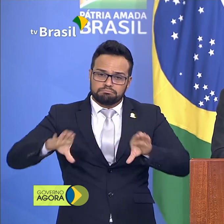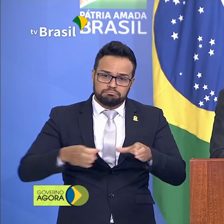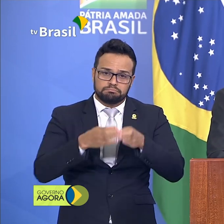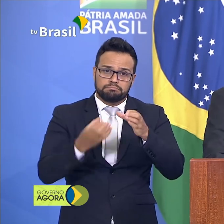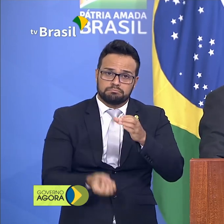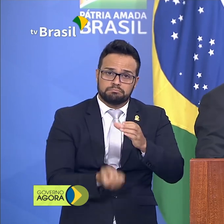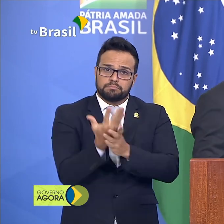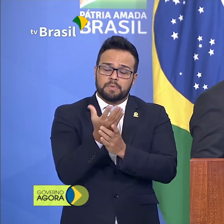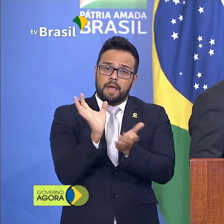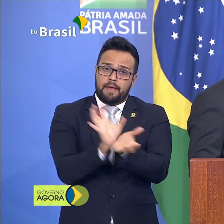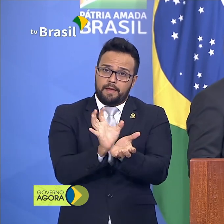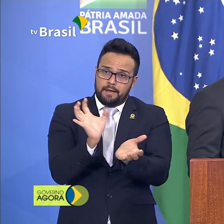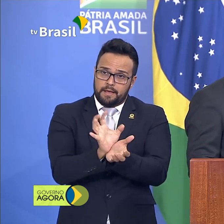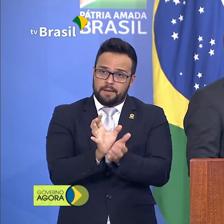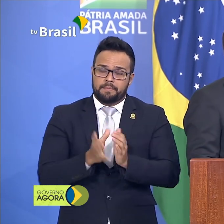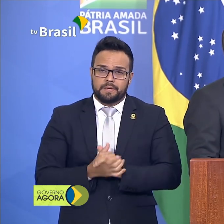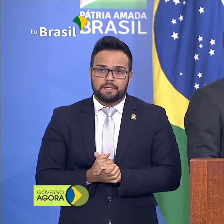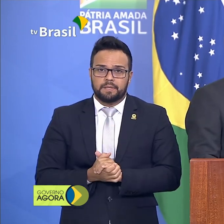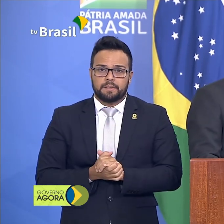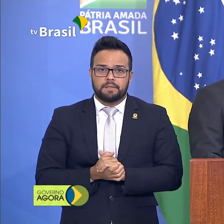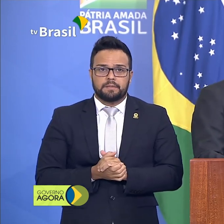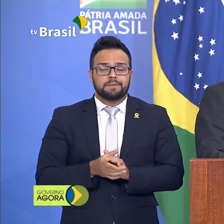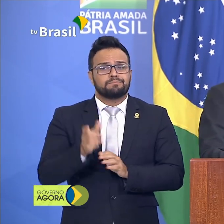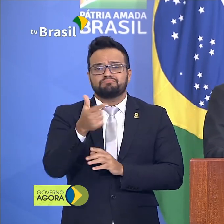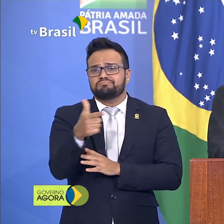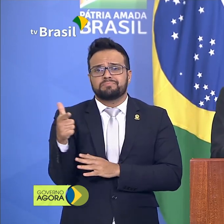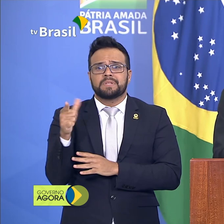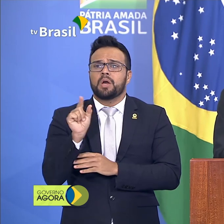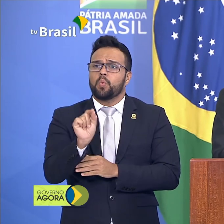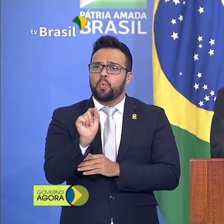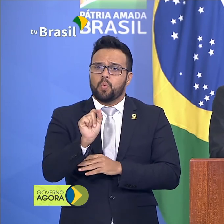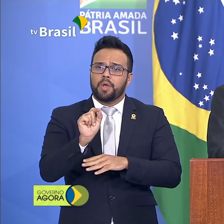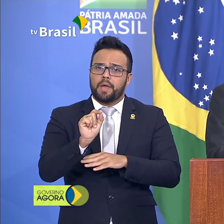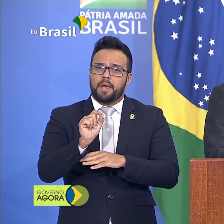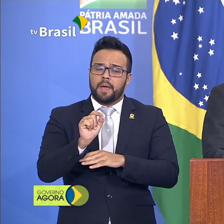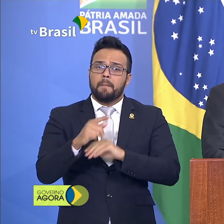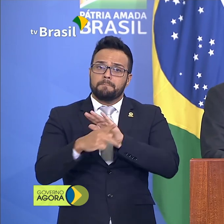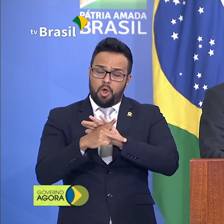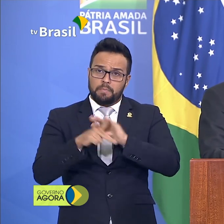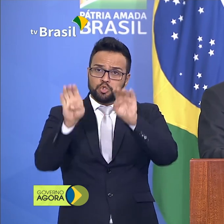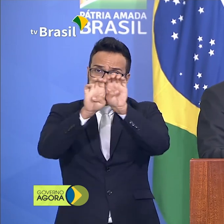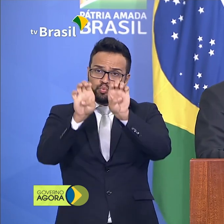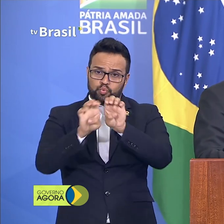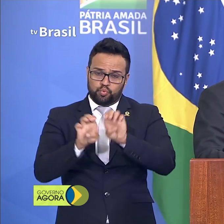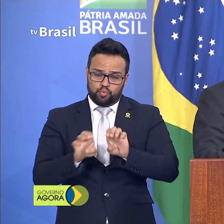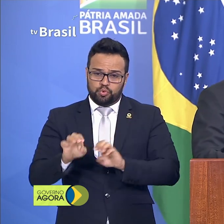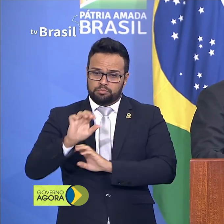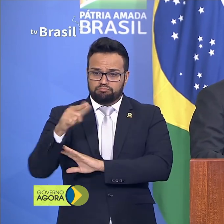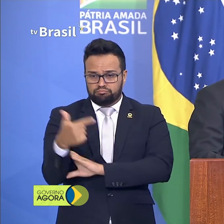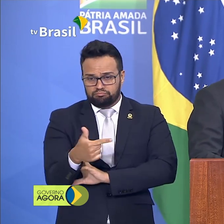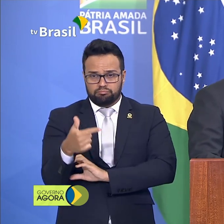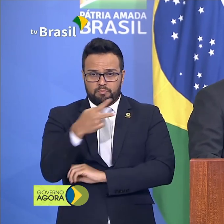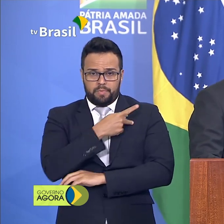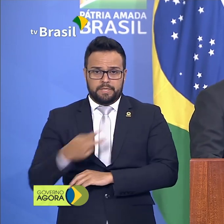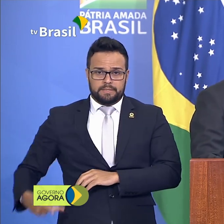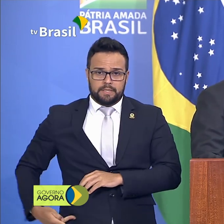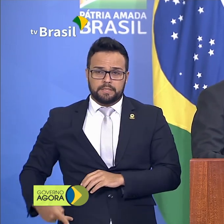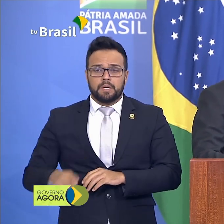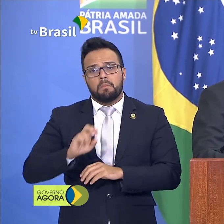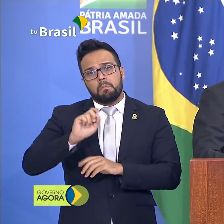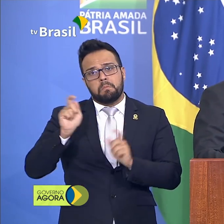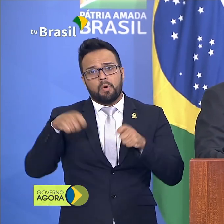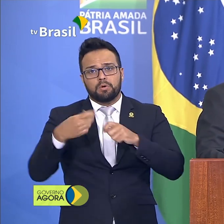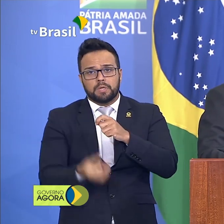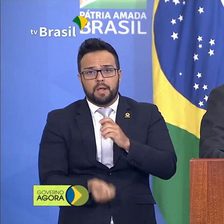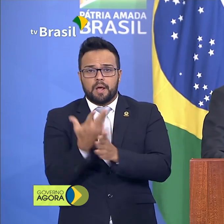qualquer ônus para nós, porque ele vai usar a própria estrutura da vice-presidência para levar avante, então, são propostas